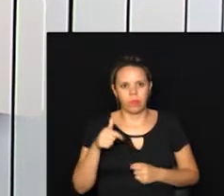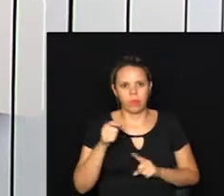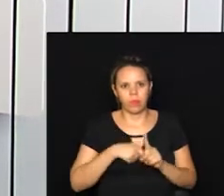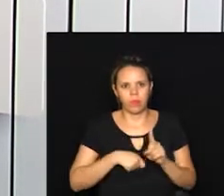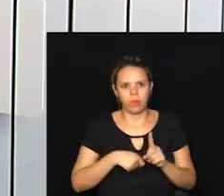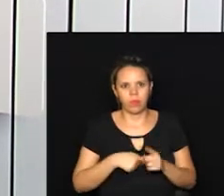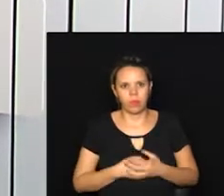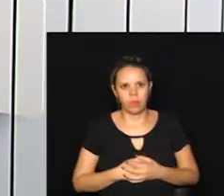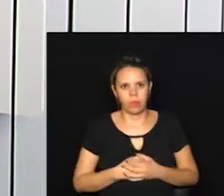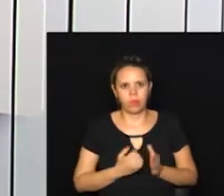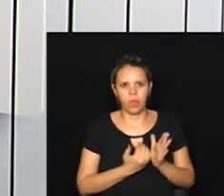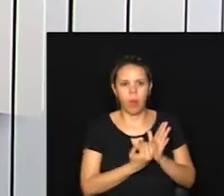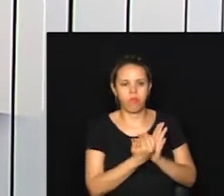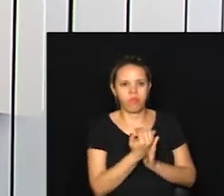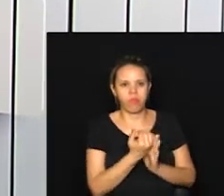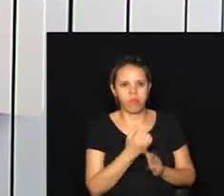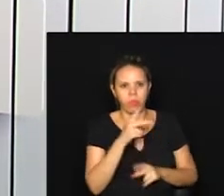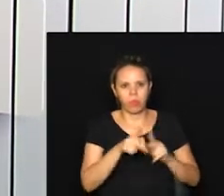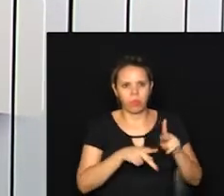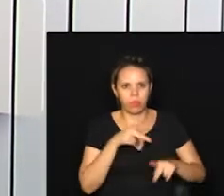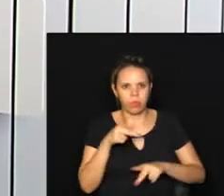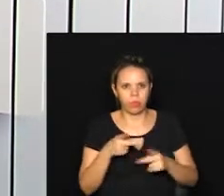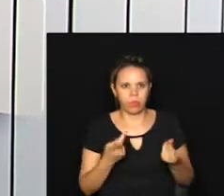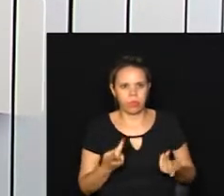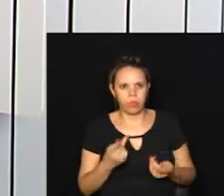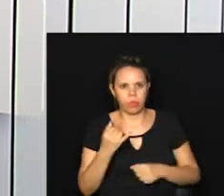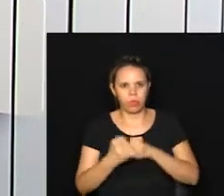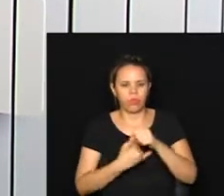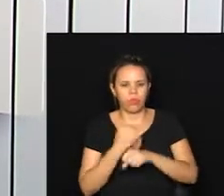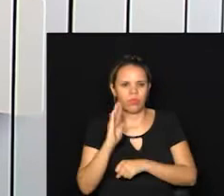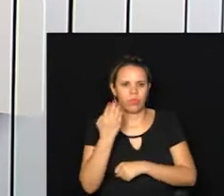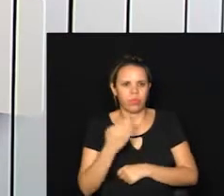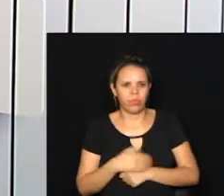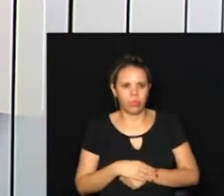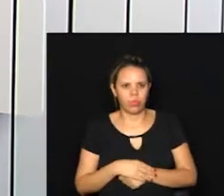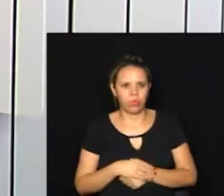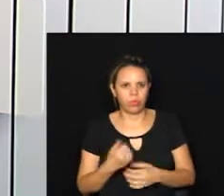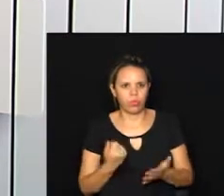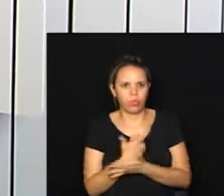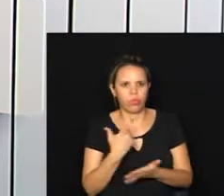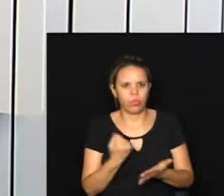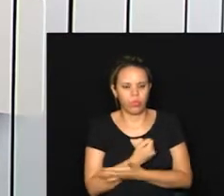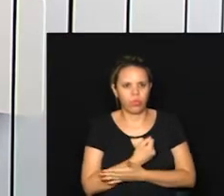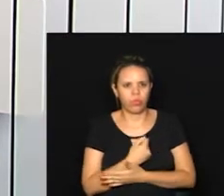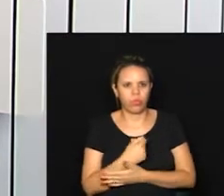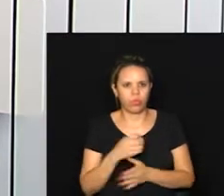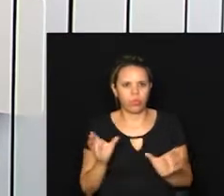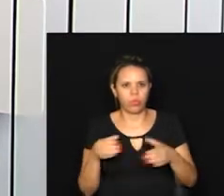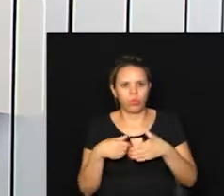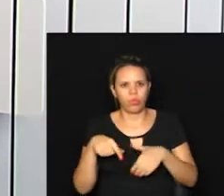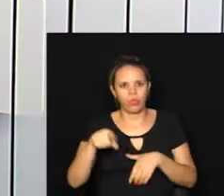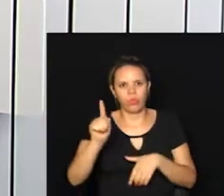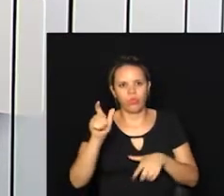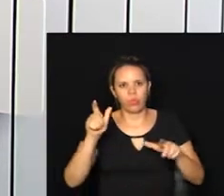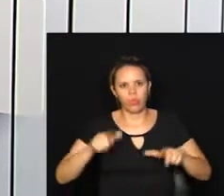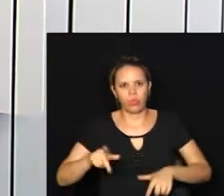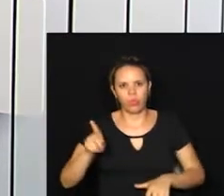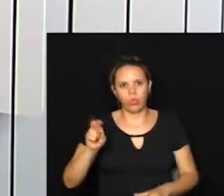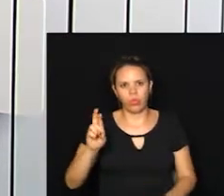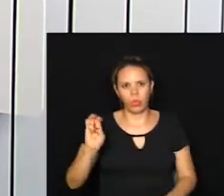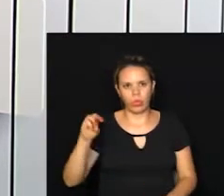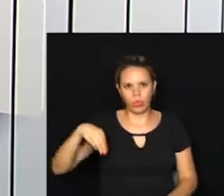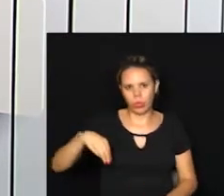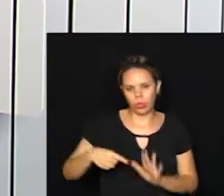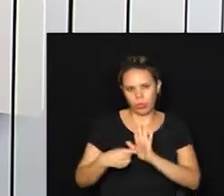meses, cresceu o número de vítimas de sites falsos de compras. A nossa equipe foi ao Procon e